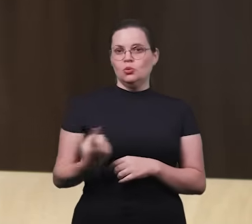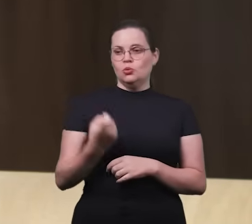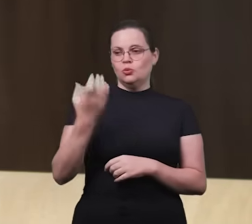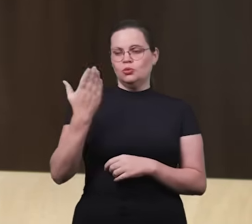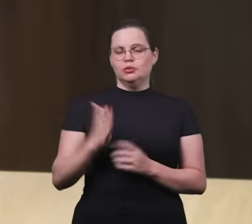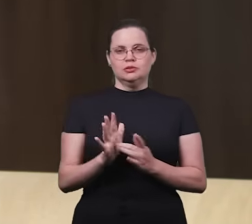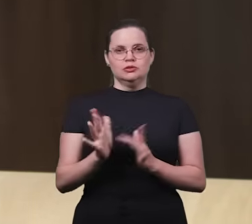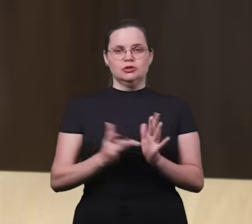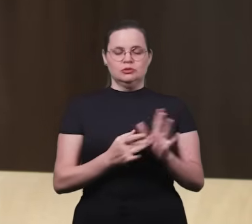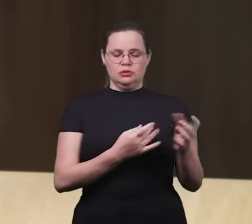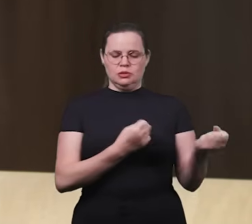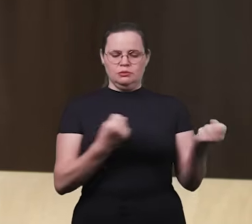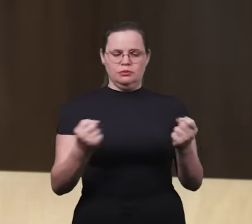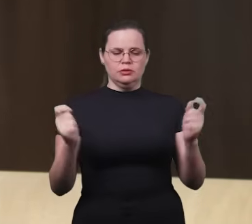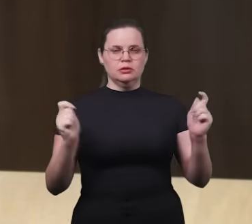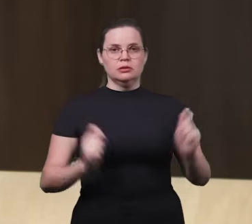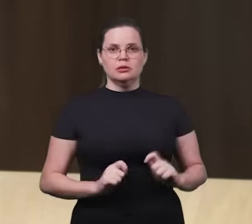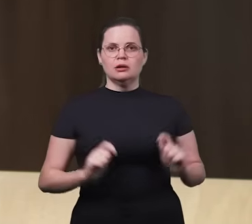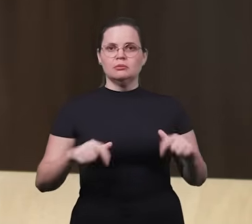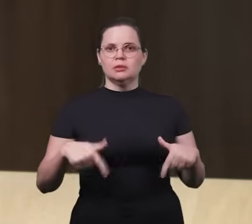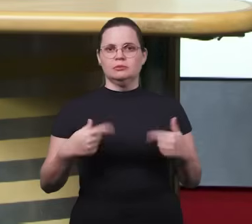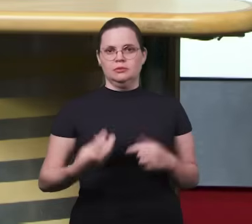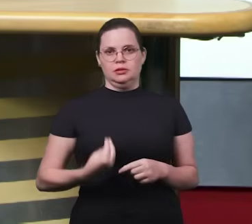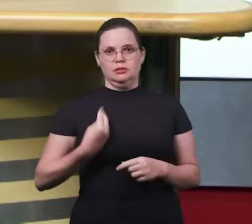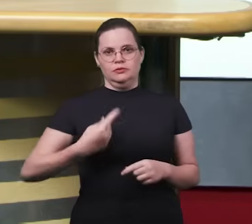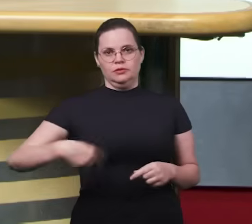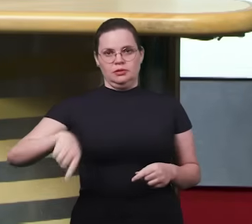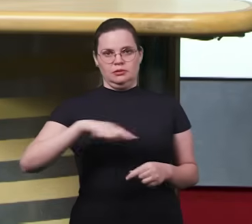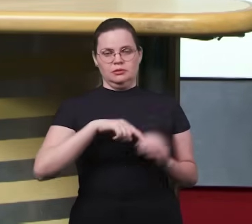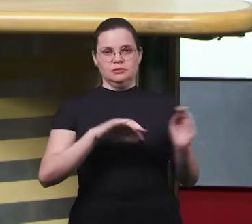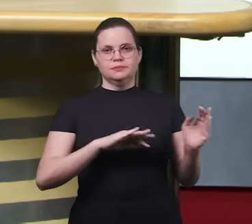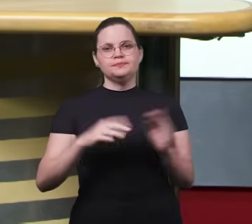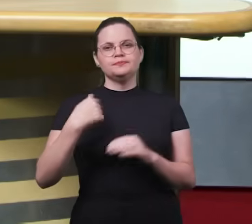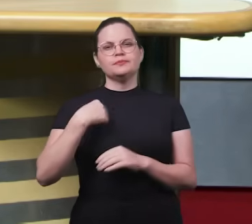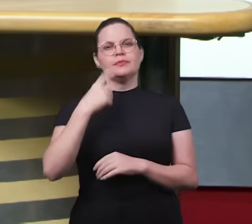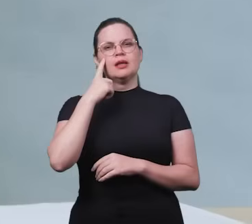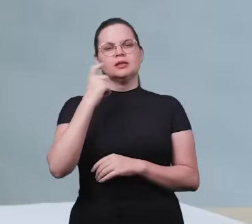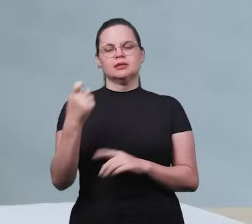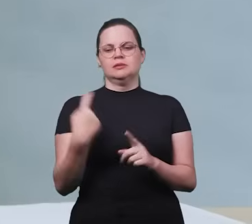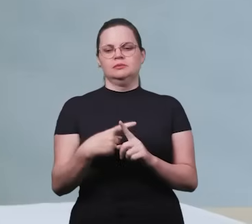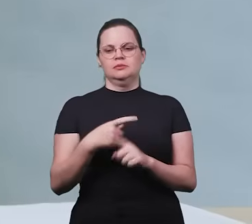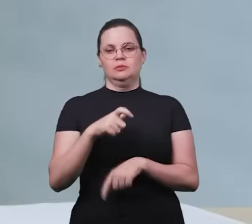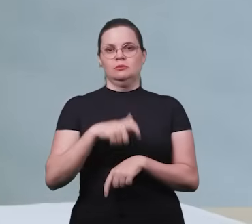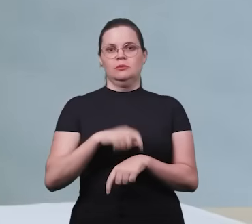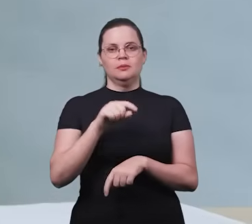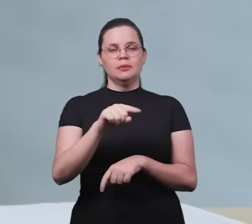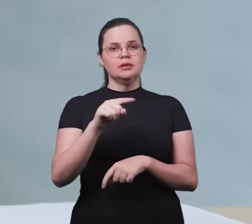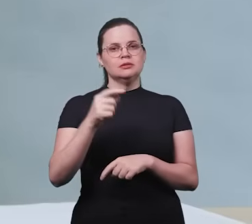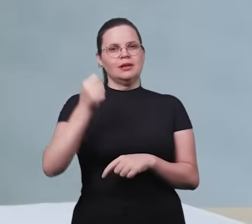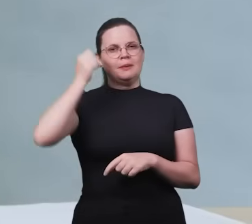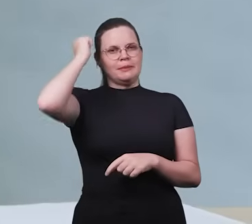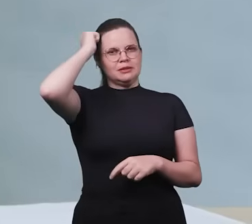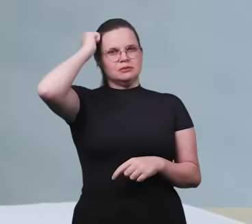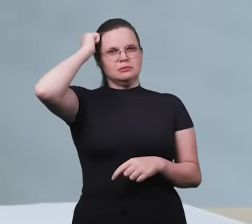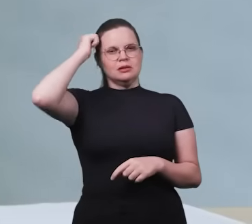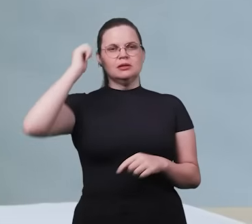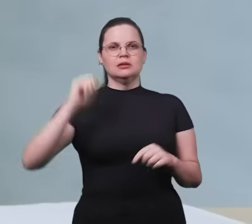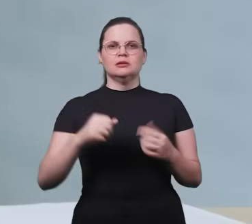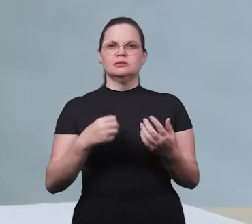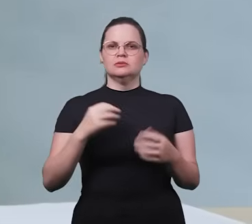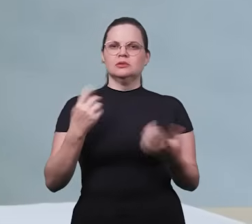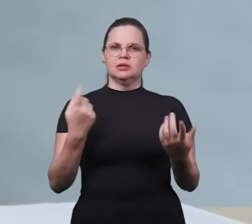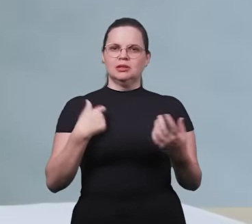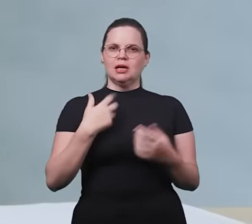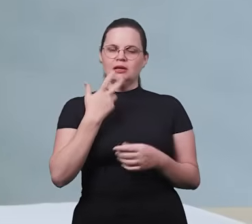Jesus tem poder para realizar na vida do homem. Interessante que o arrependimento, esse momento dele de aceitar a apacentar